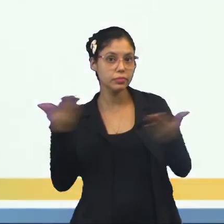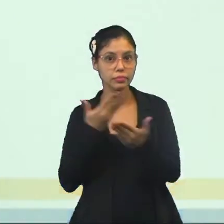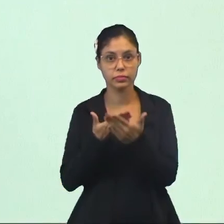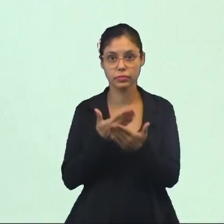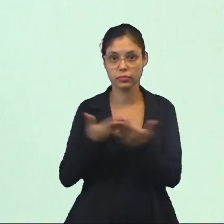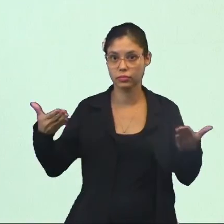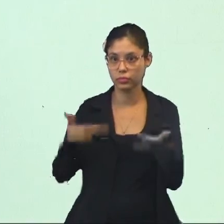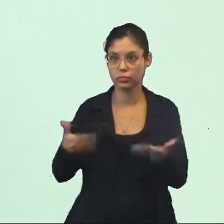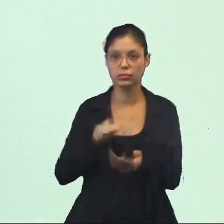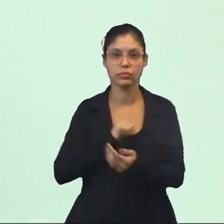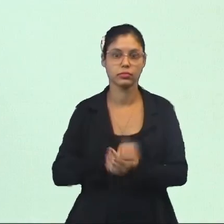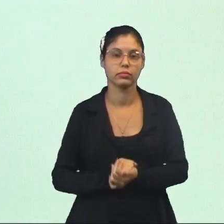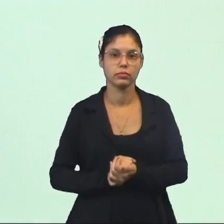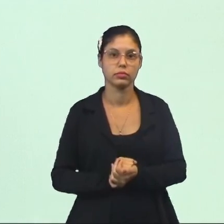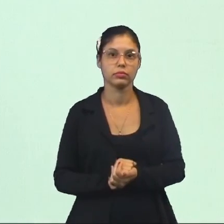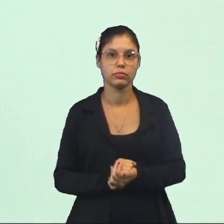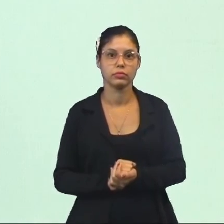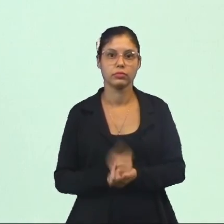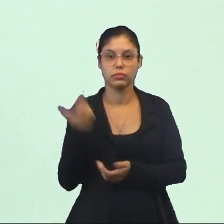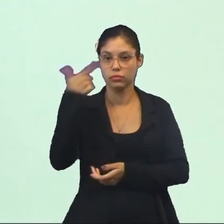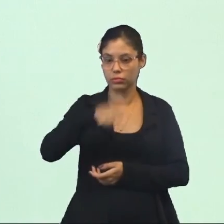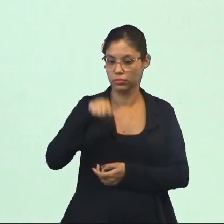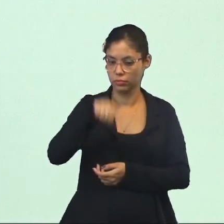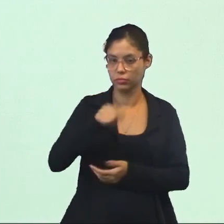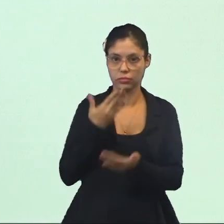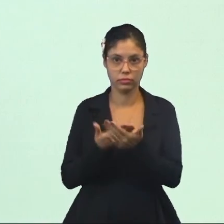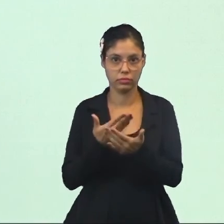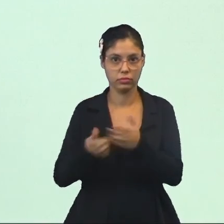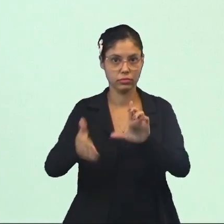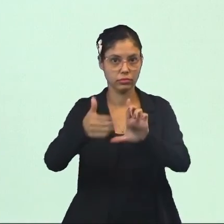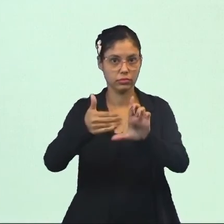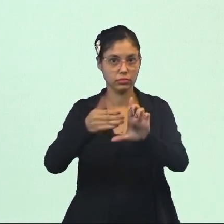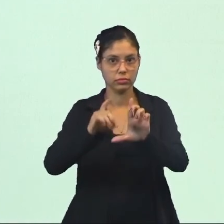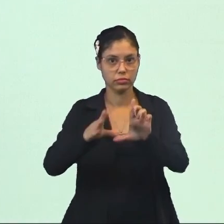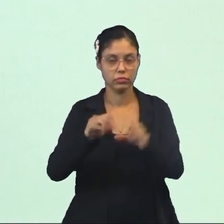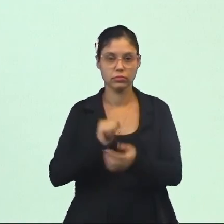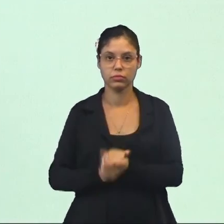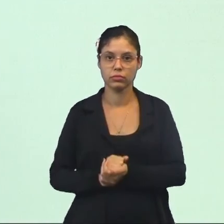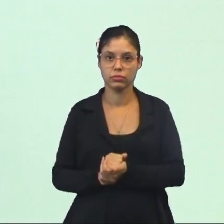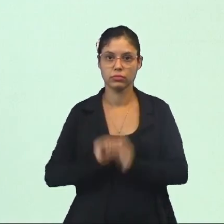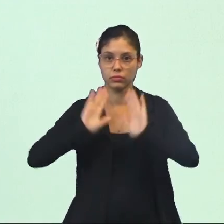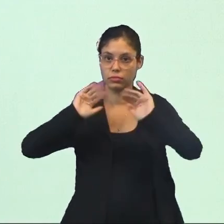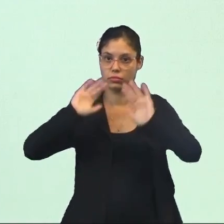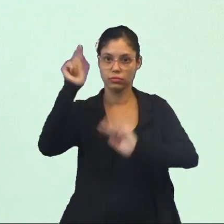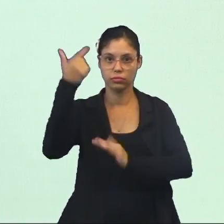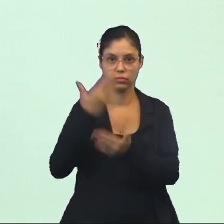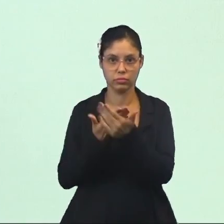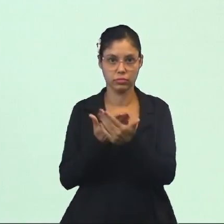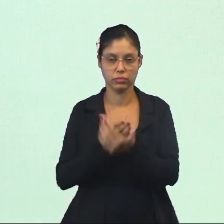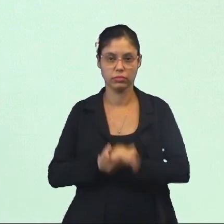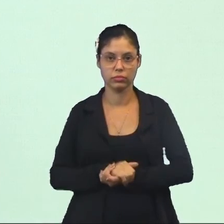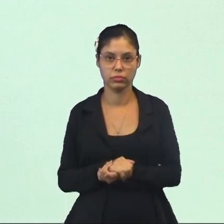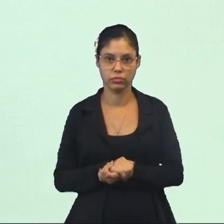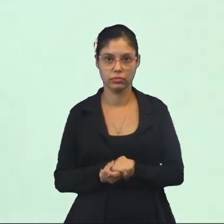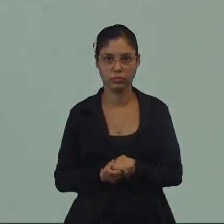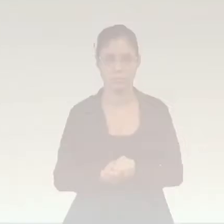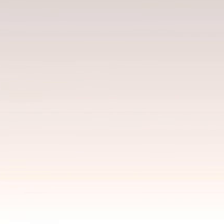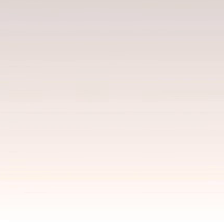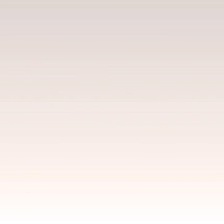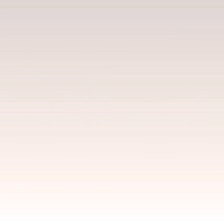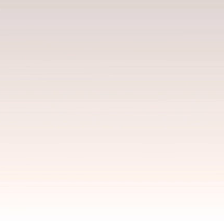Essa foi a nossa aula de hoje. Para rever essa aula, acesse a plataforma Eduque e até a próxima aula.